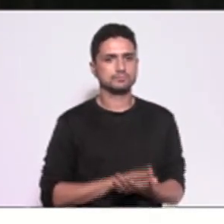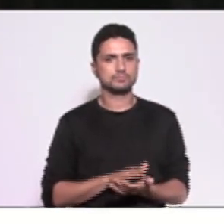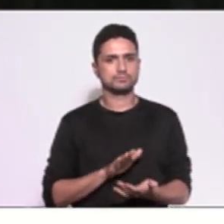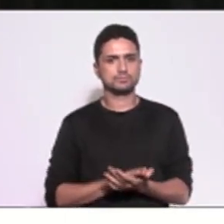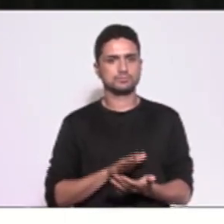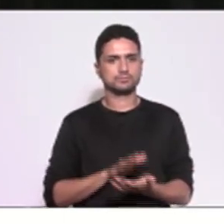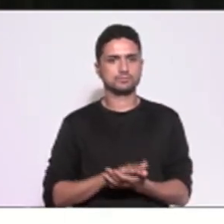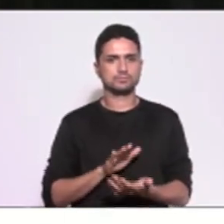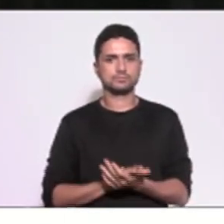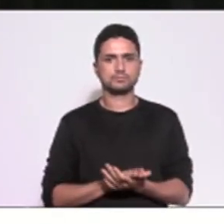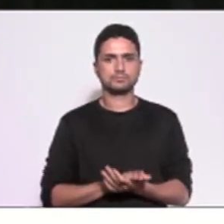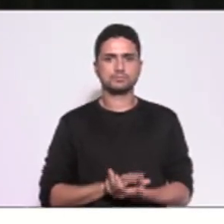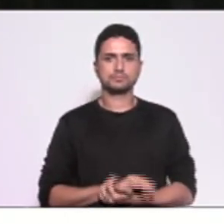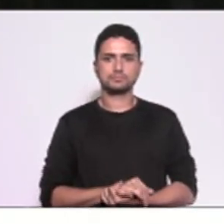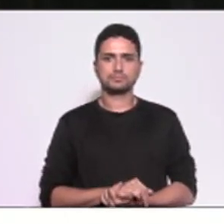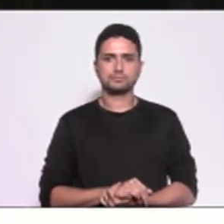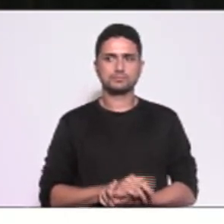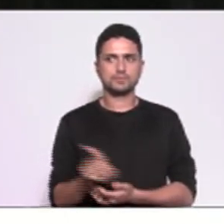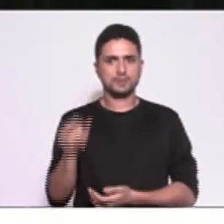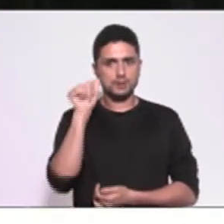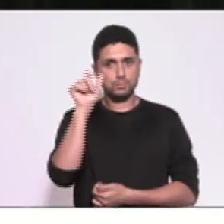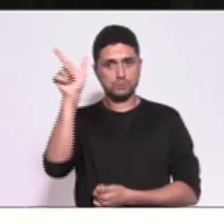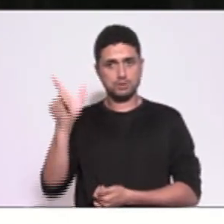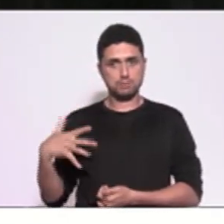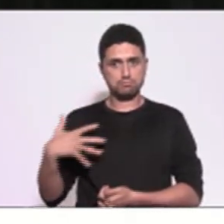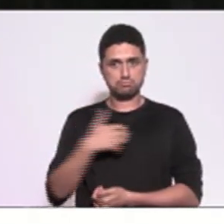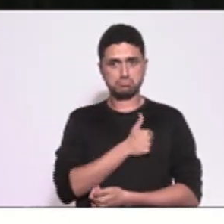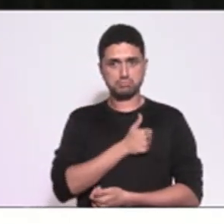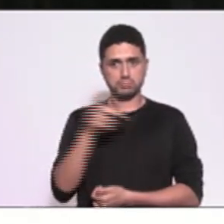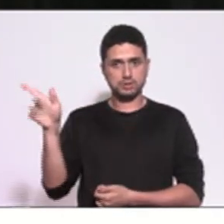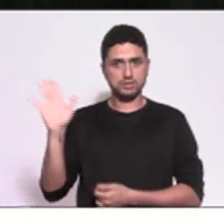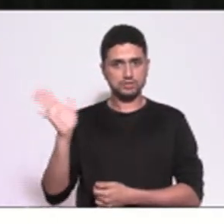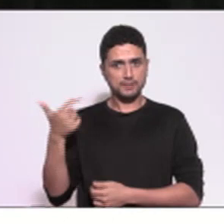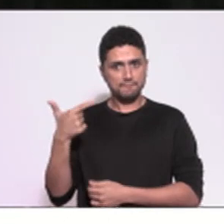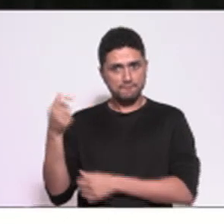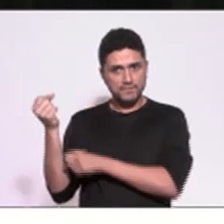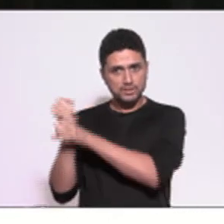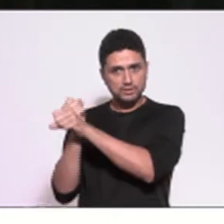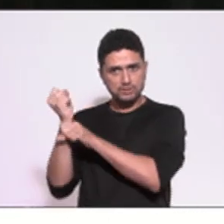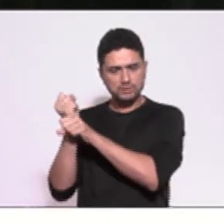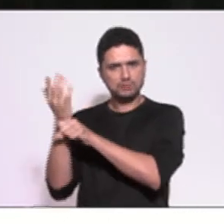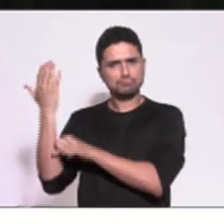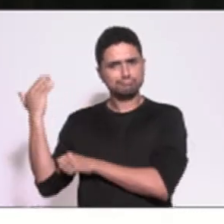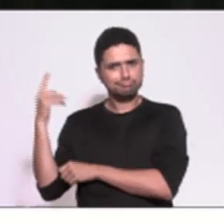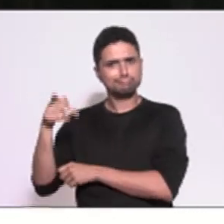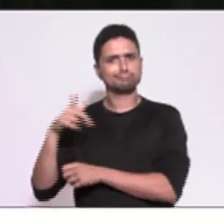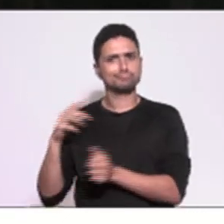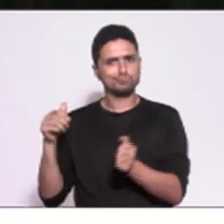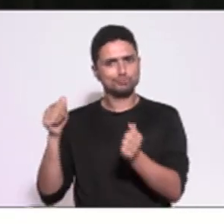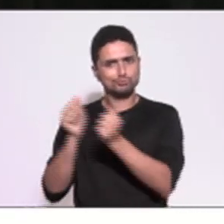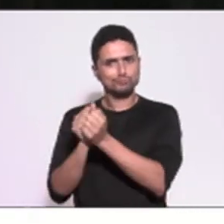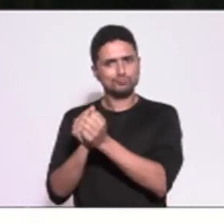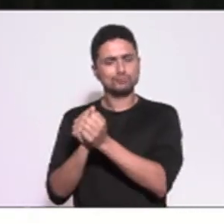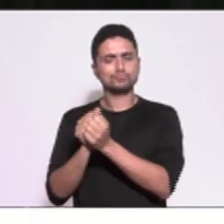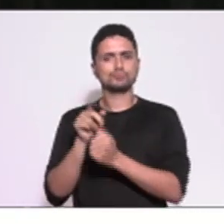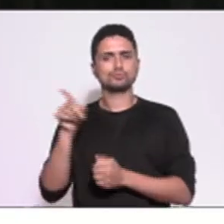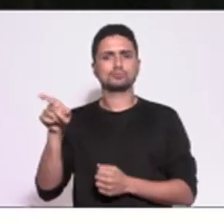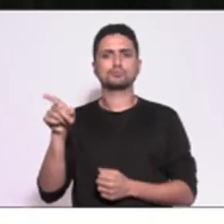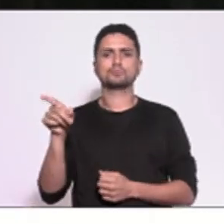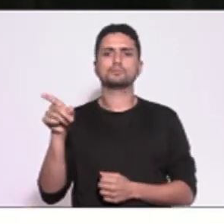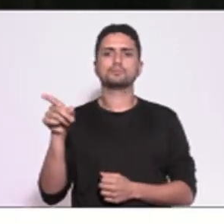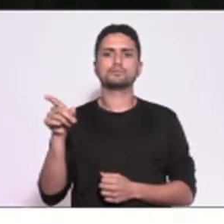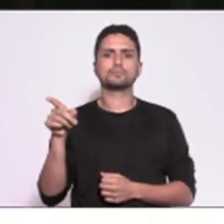Ela que nos últimos 20 anos tem sido o braço direito, a companheira do nosso